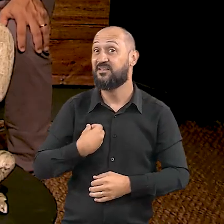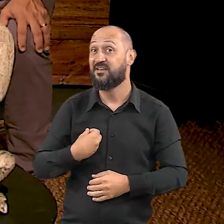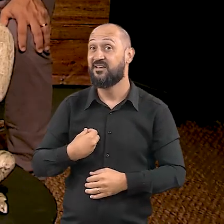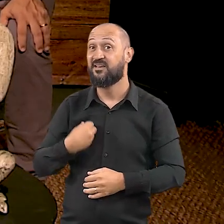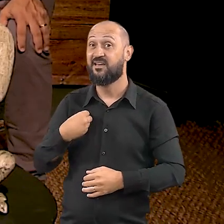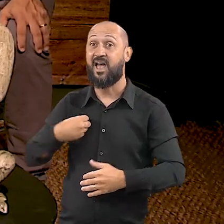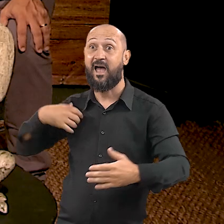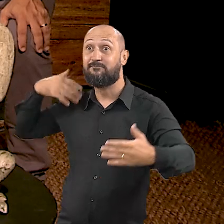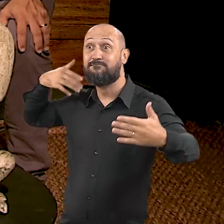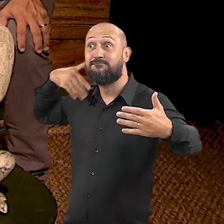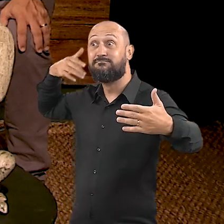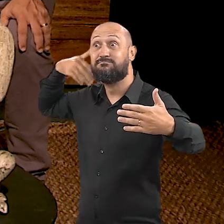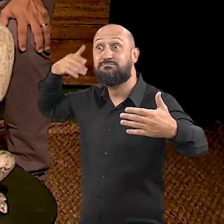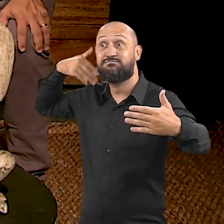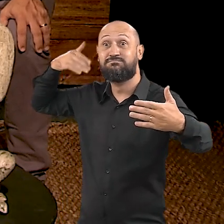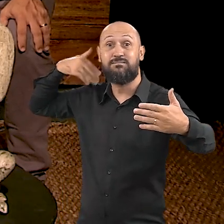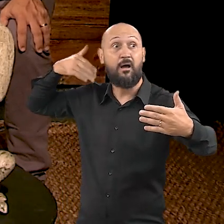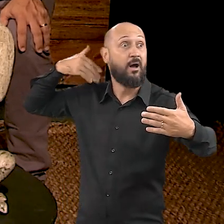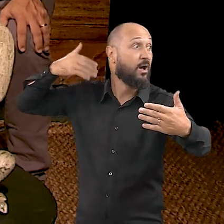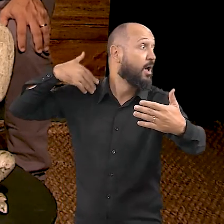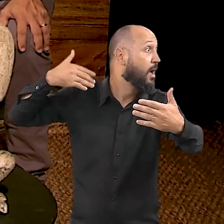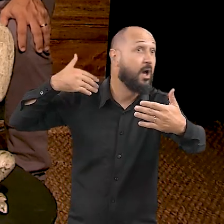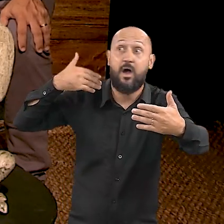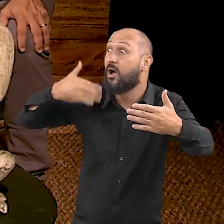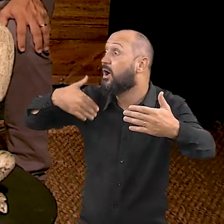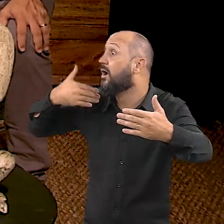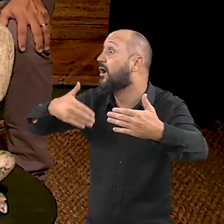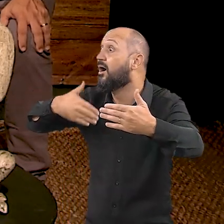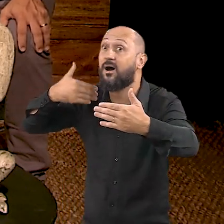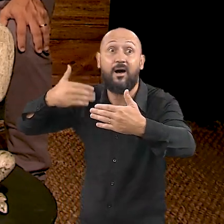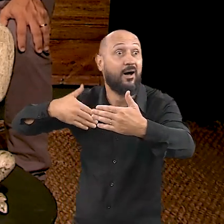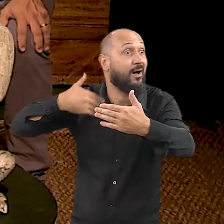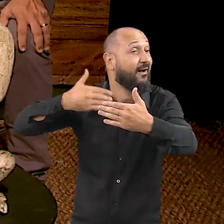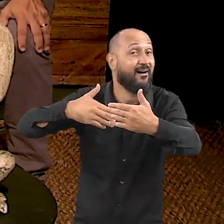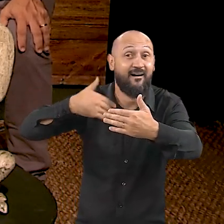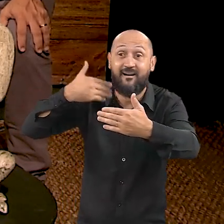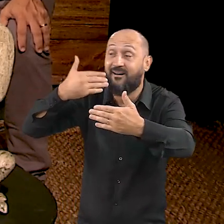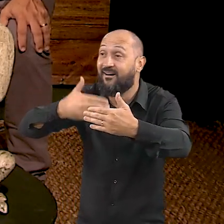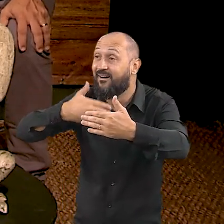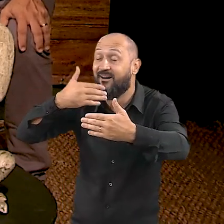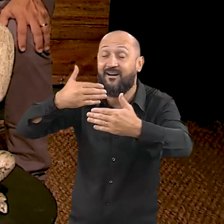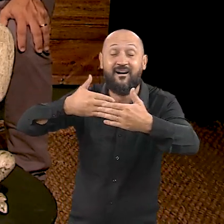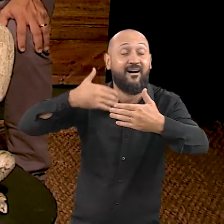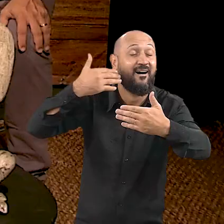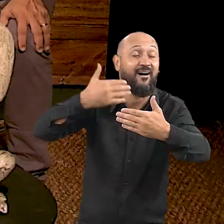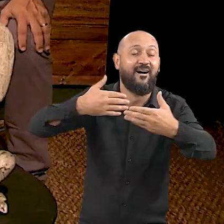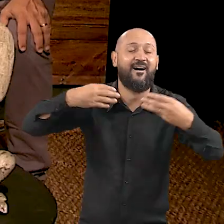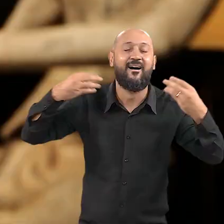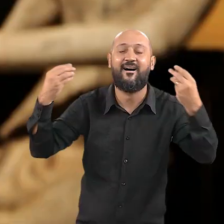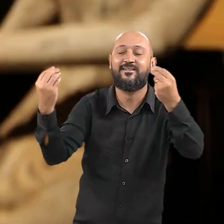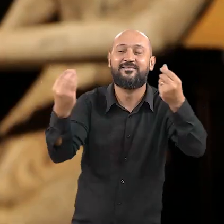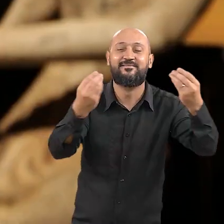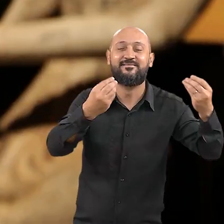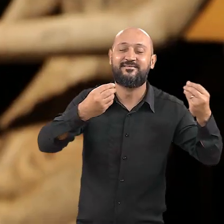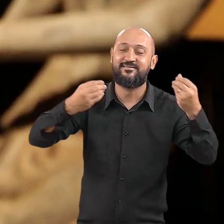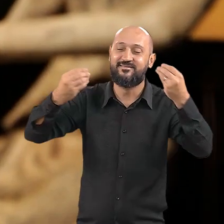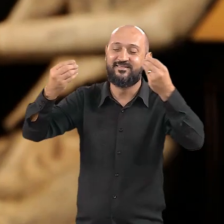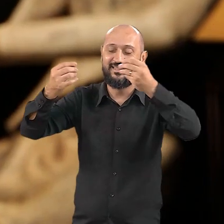Vida inteira te busquei, como um saboroso